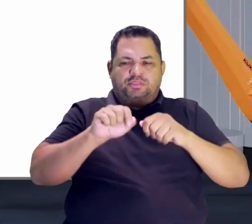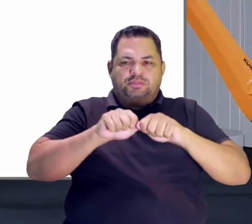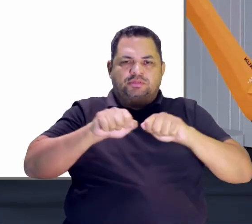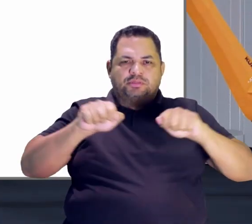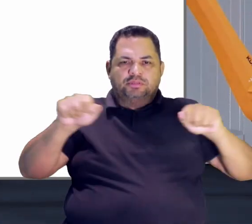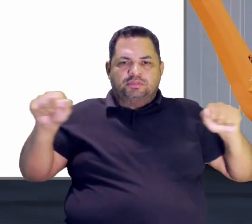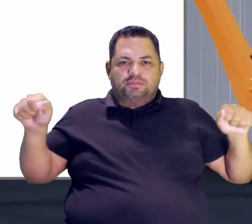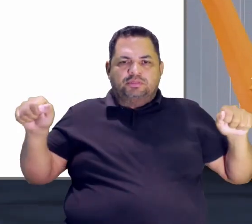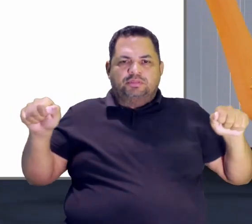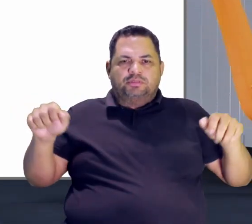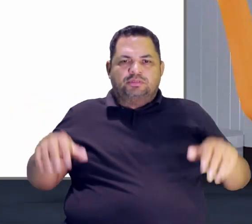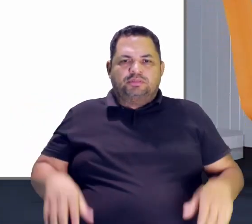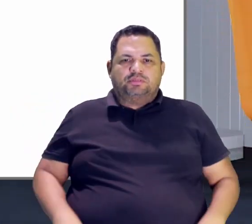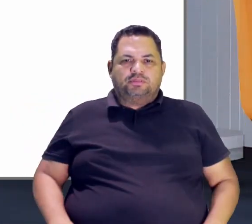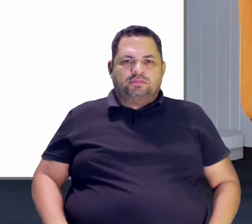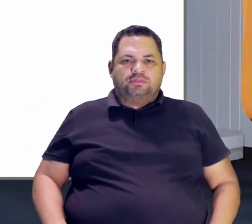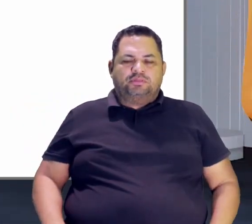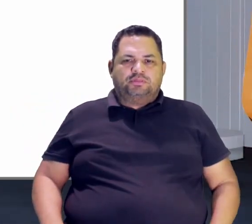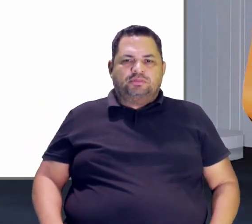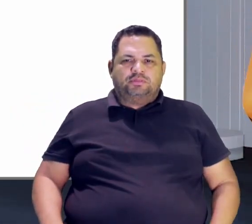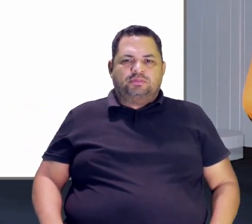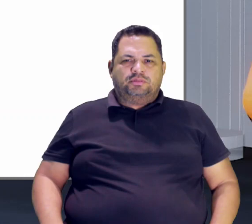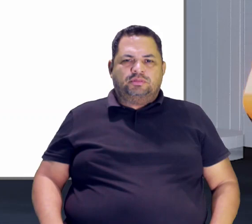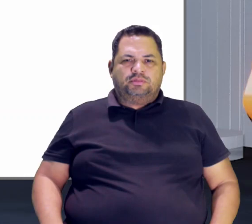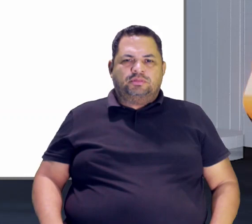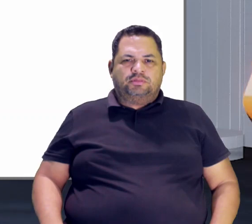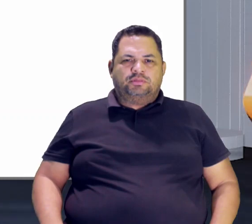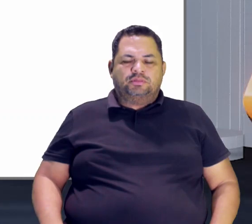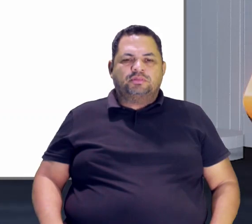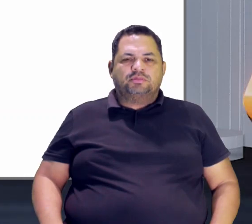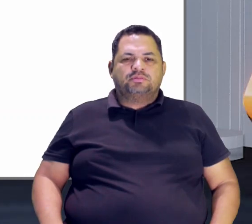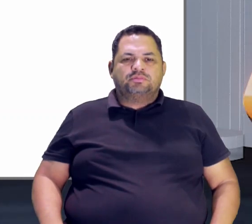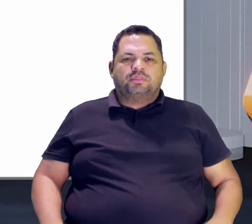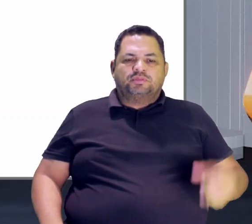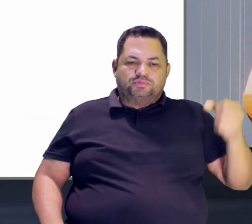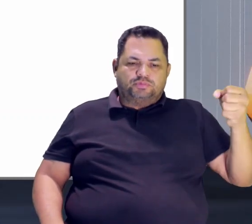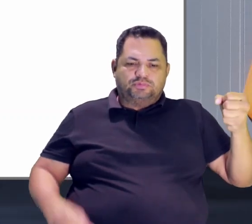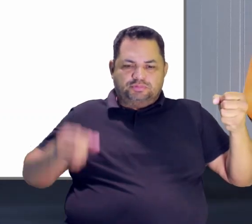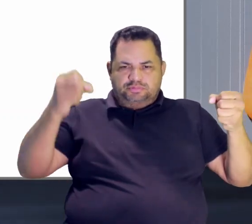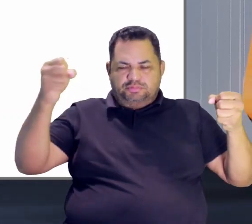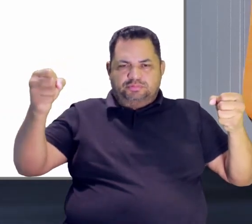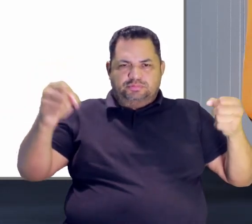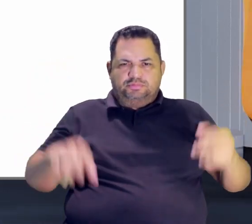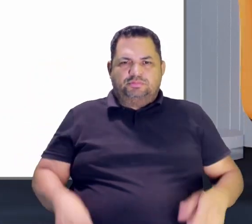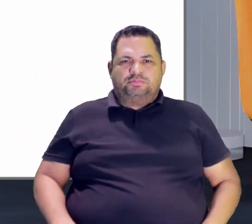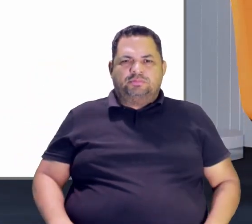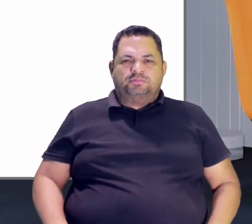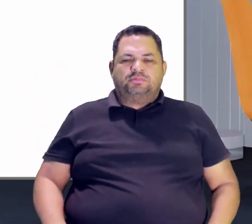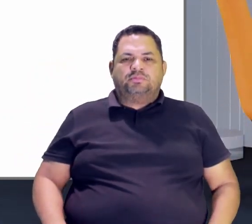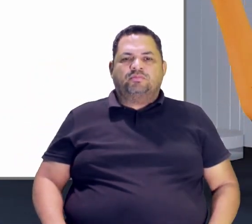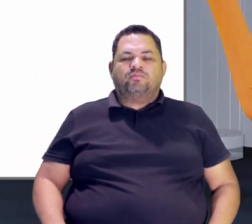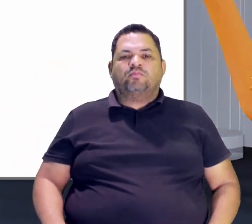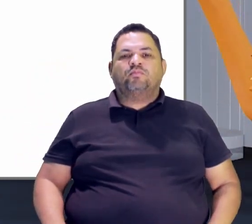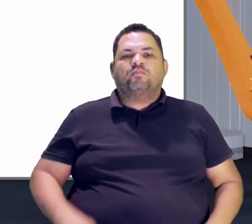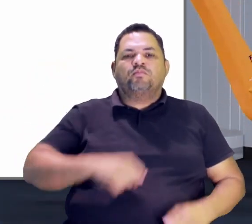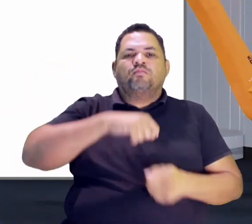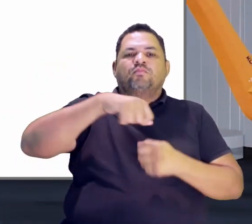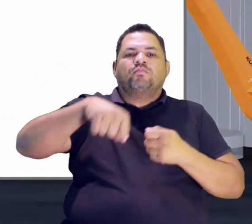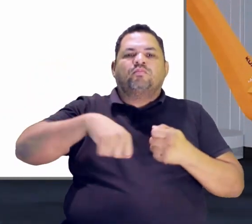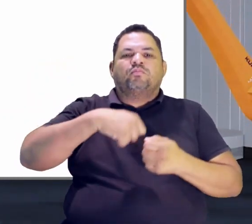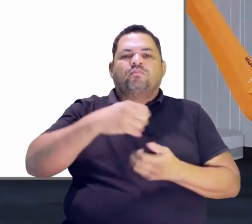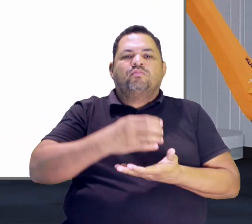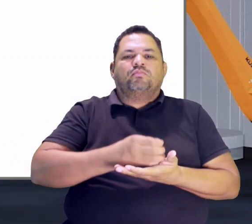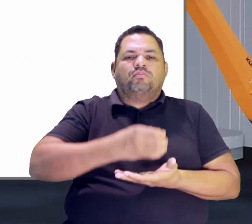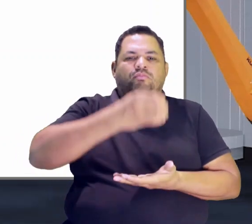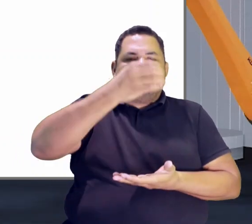estica e a pessoa segura aqui os 2 barbantes juntos e a outra os 2 barbantes. Um barbante está amarrado no